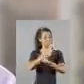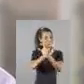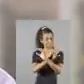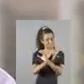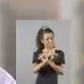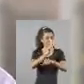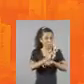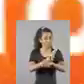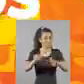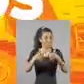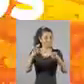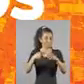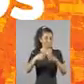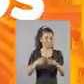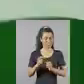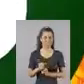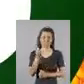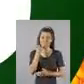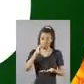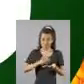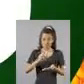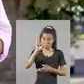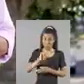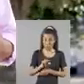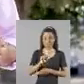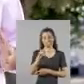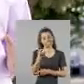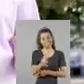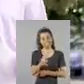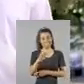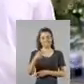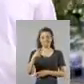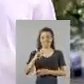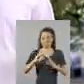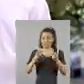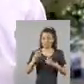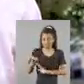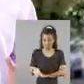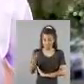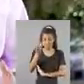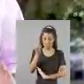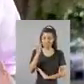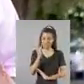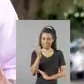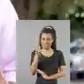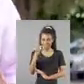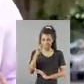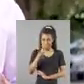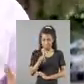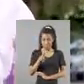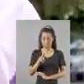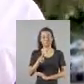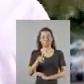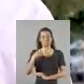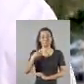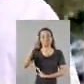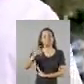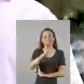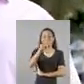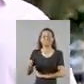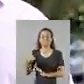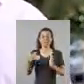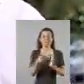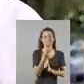da nossa cidade. Menos impostos é 15. Eu vou cancelar todos os aumentos do IPTU que vão até o